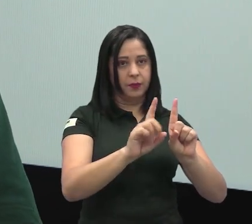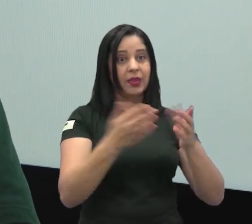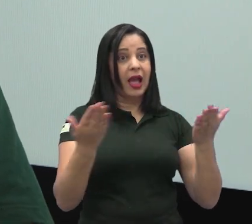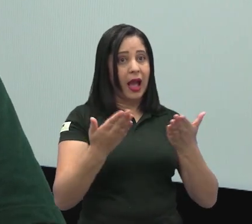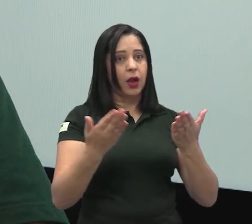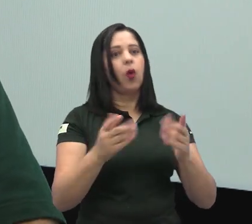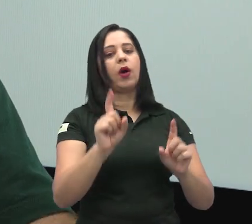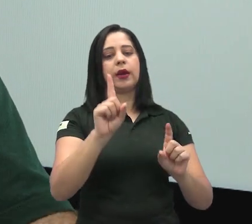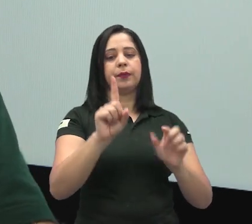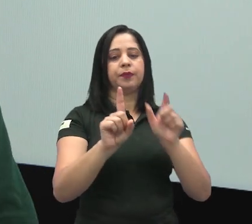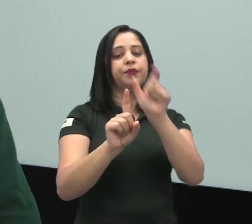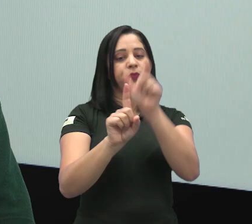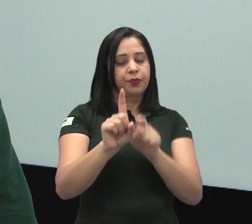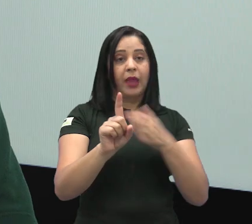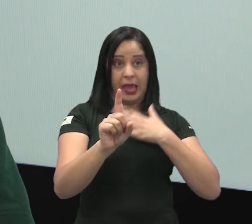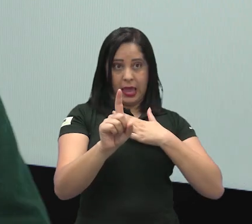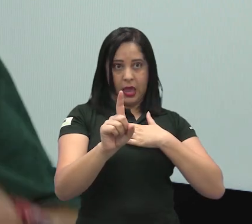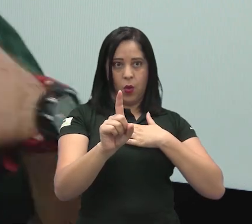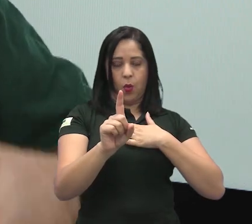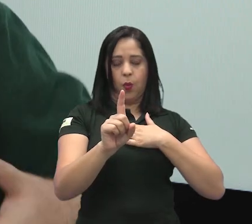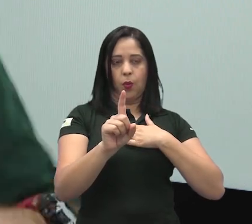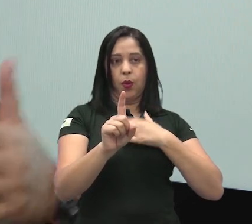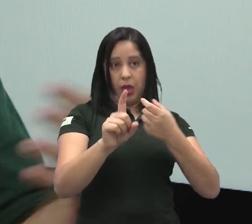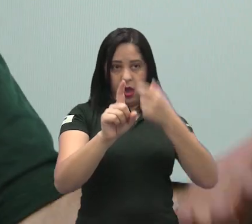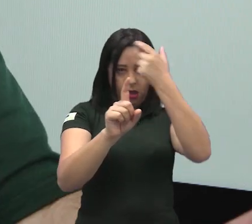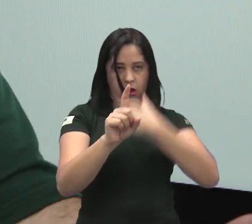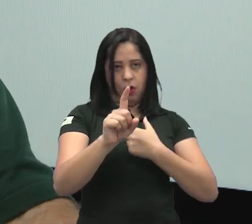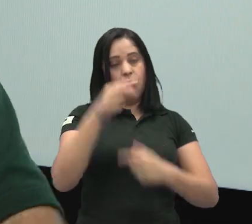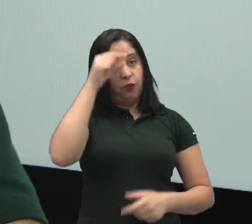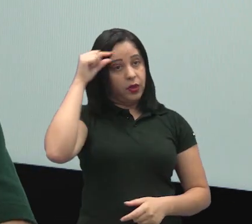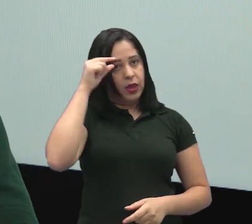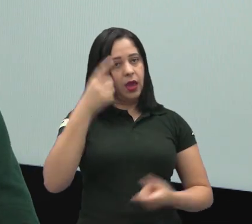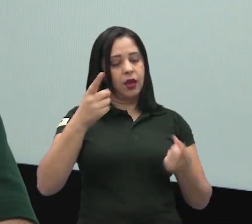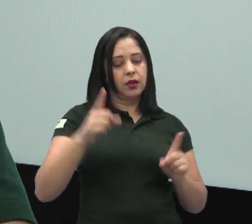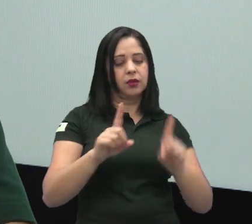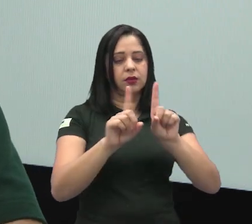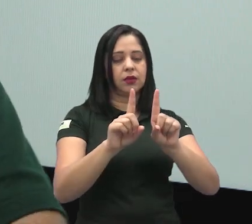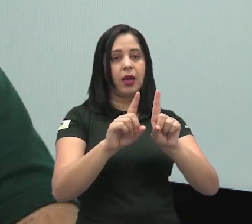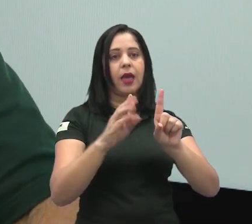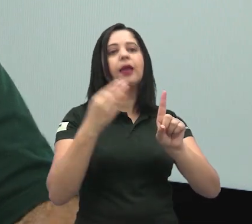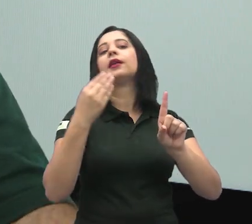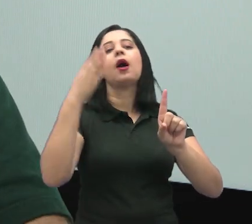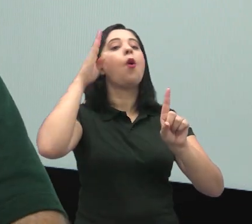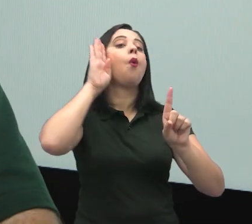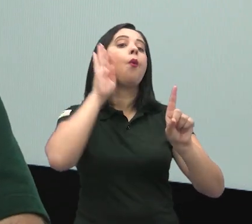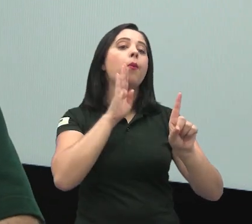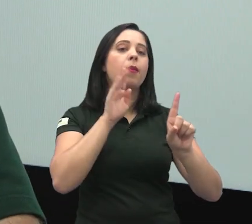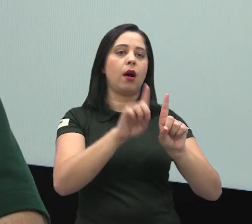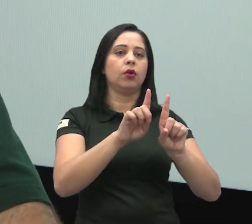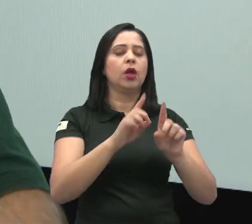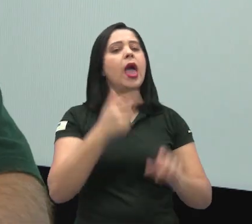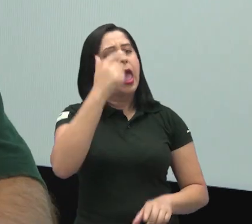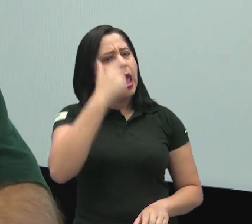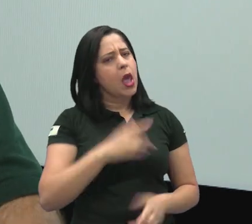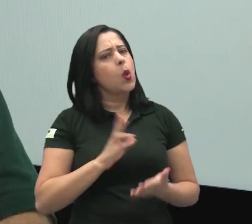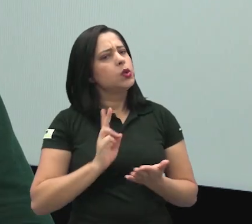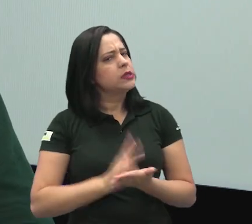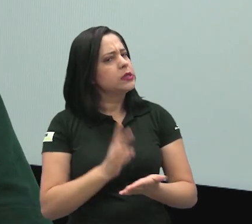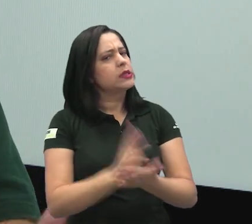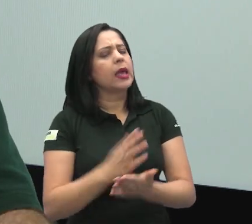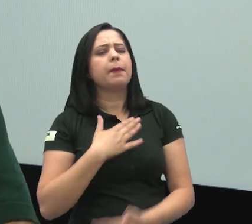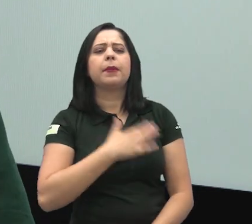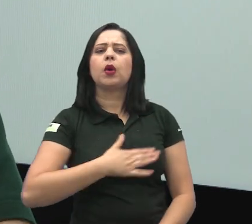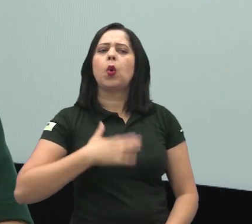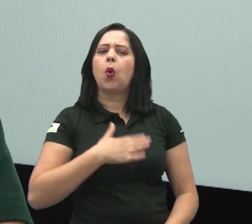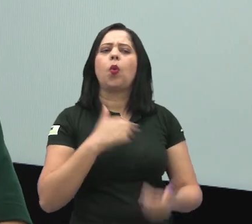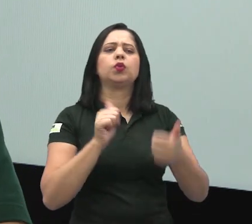gostei de esporte, sempre pratiquei esporte, apesar do biotipo, mas eu sempre pratiquei esporte, gosto. E aqui o Hora do Esporte a